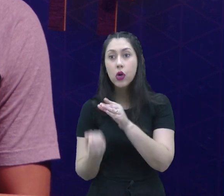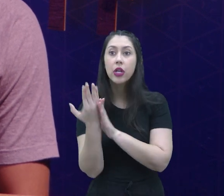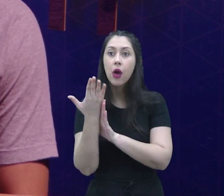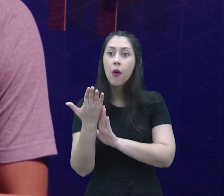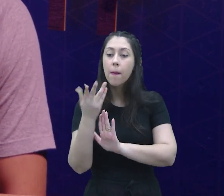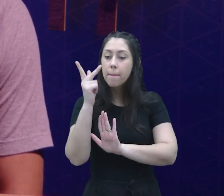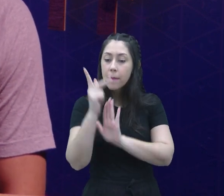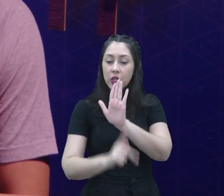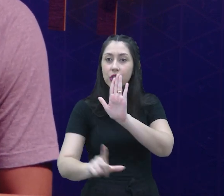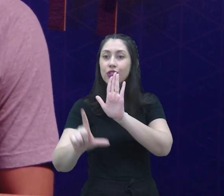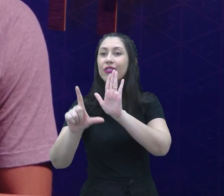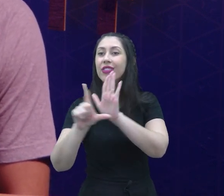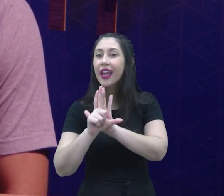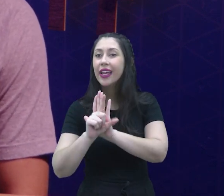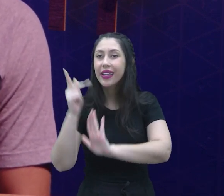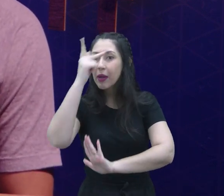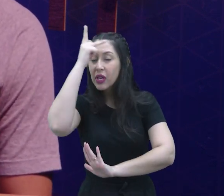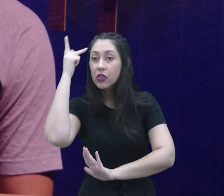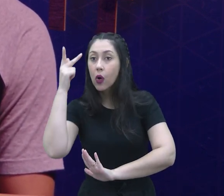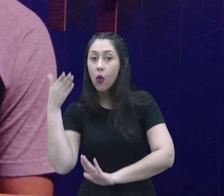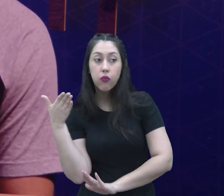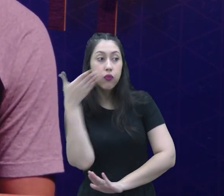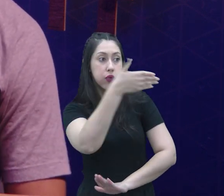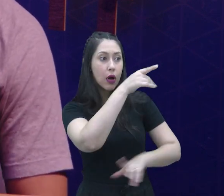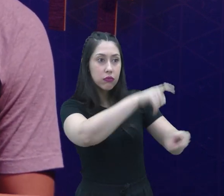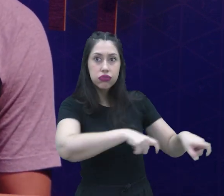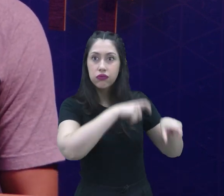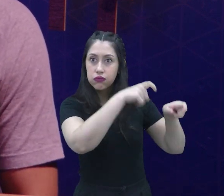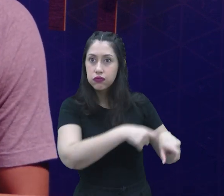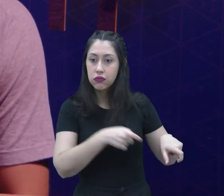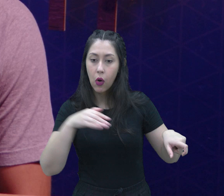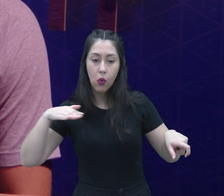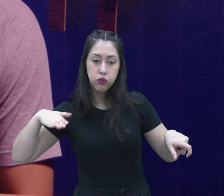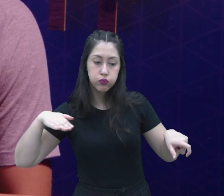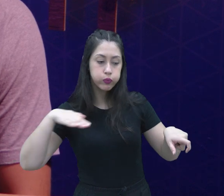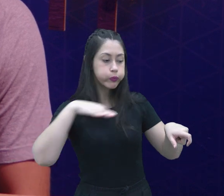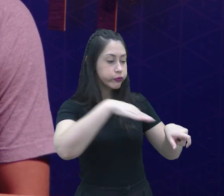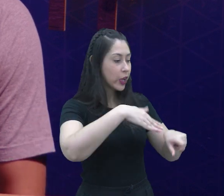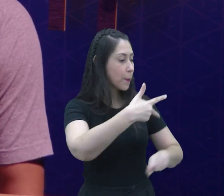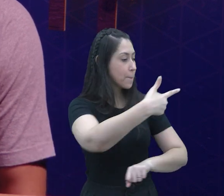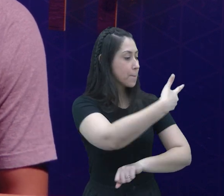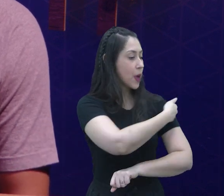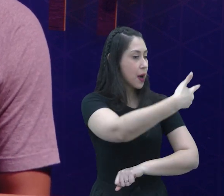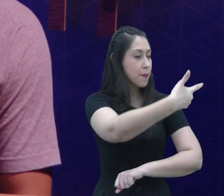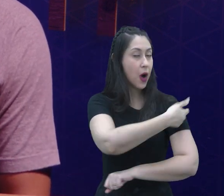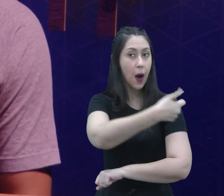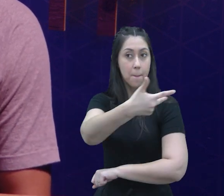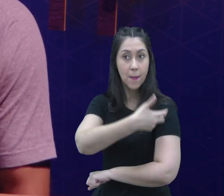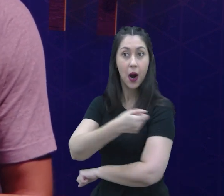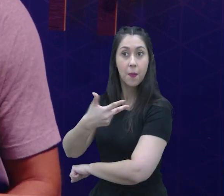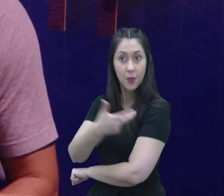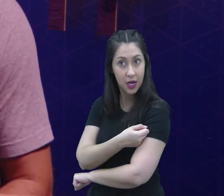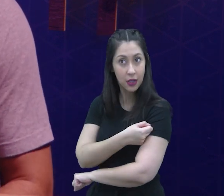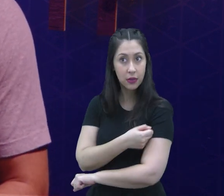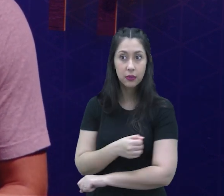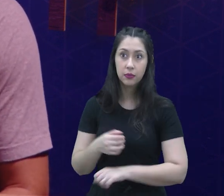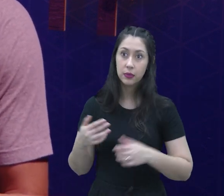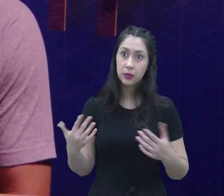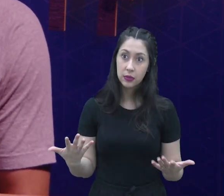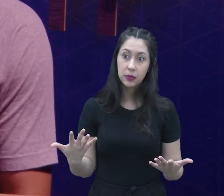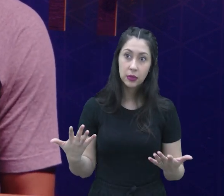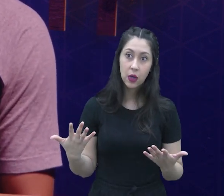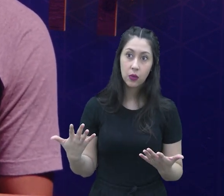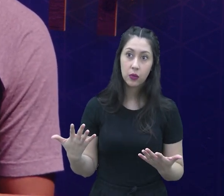que cria um programa itinerário de vacinação. E aí um dos vereadores, no caso aqui no